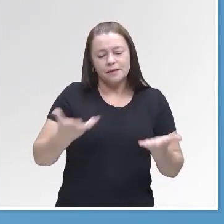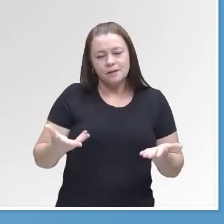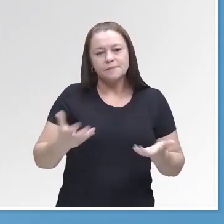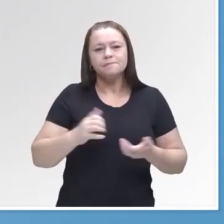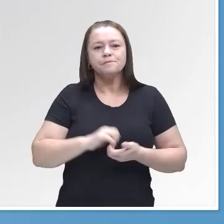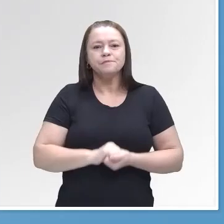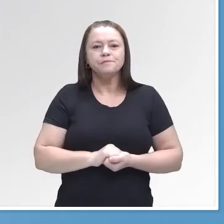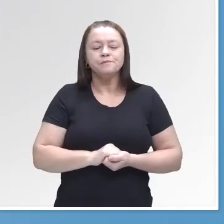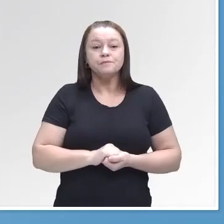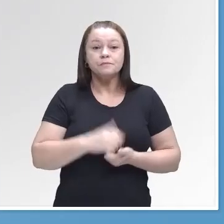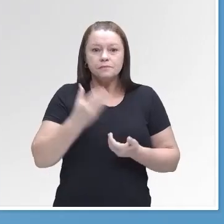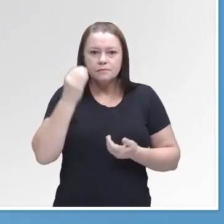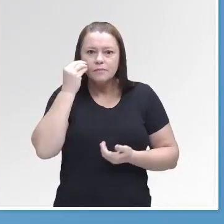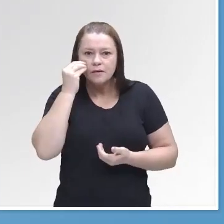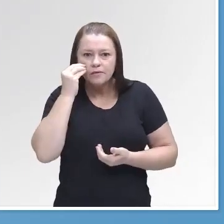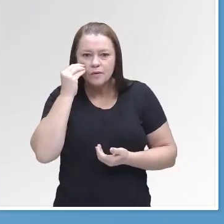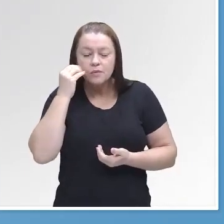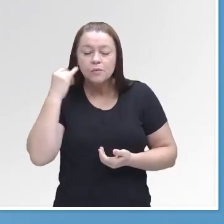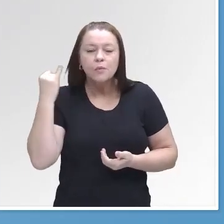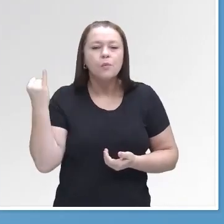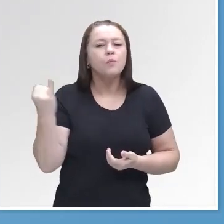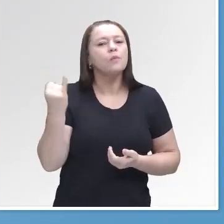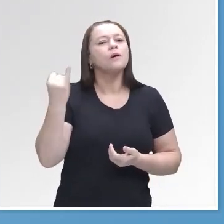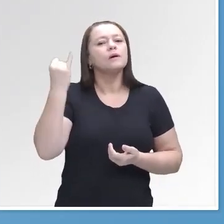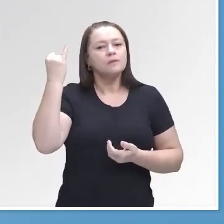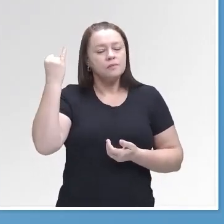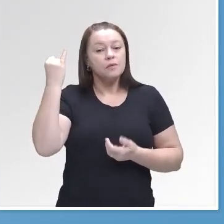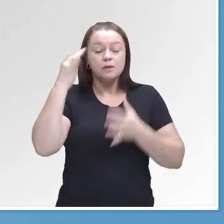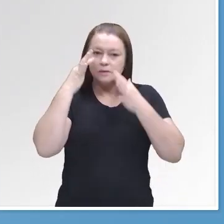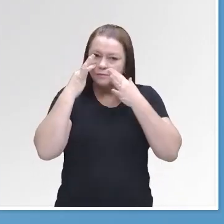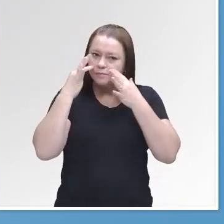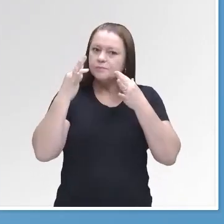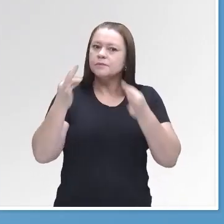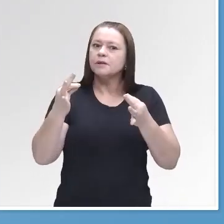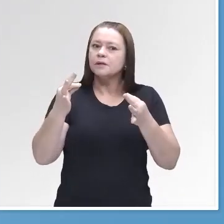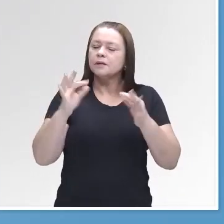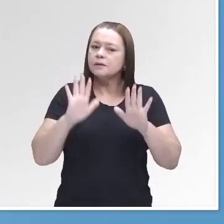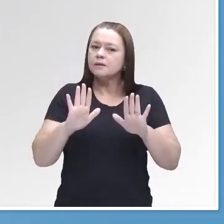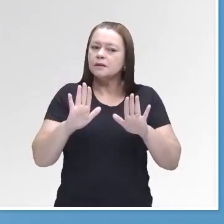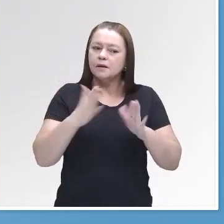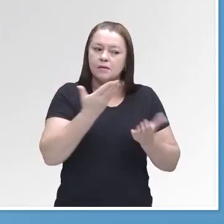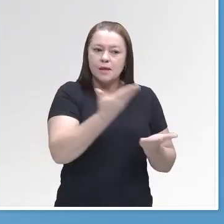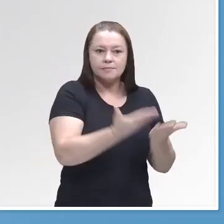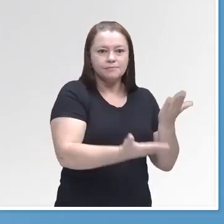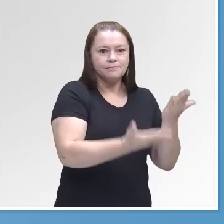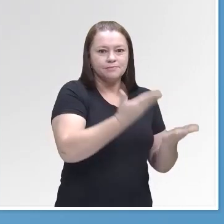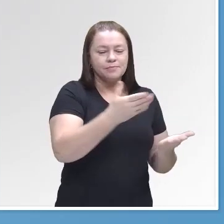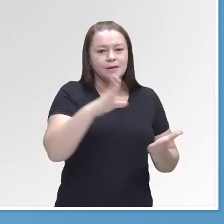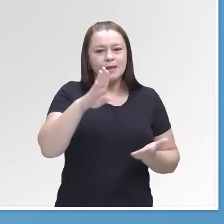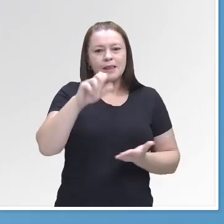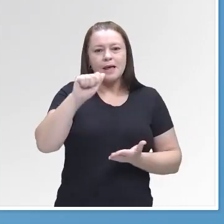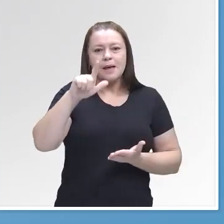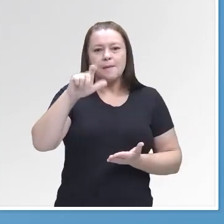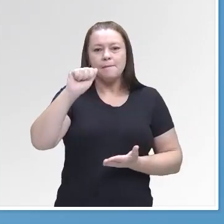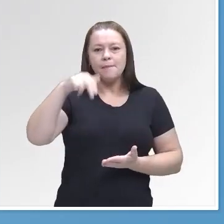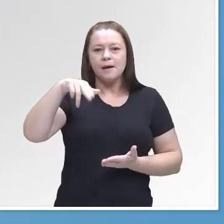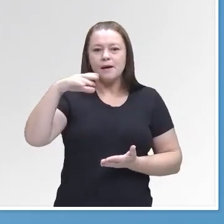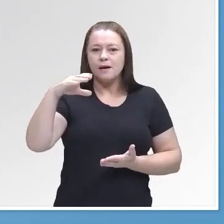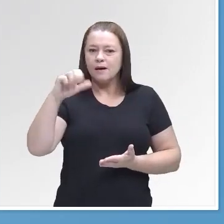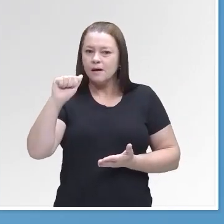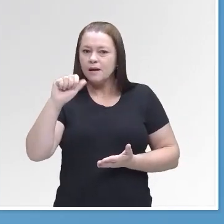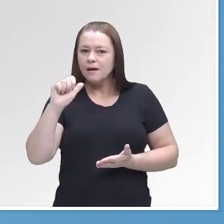O quanto é importante, crianças, atenção, de olho na balança quando eu for comprar